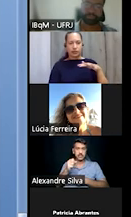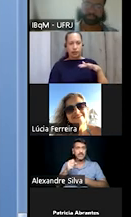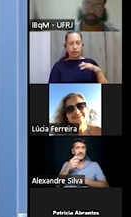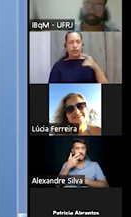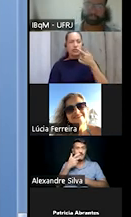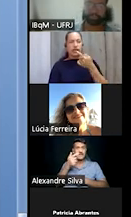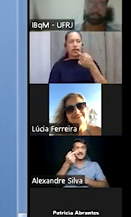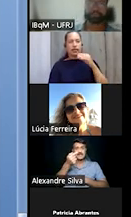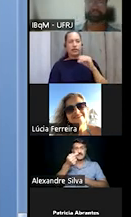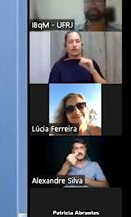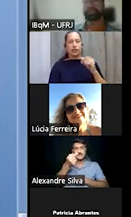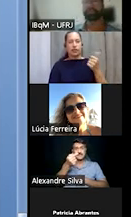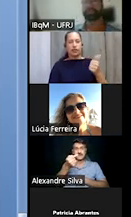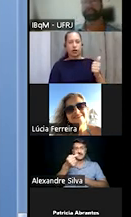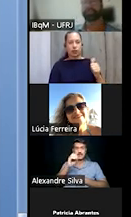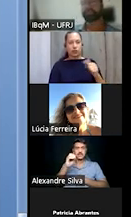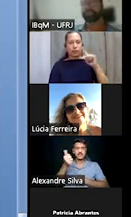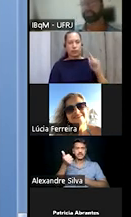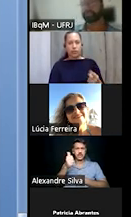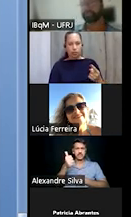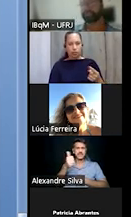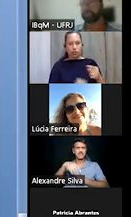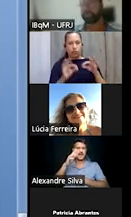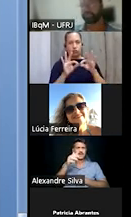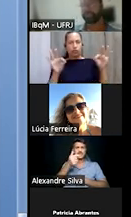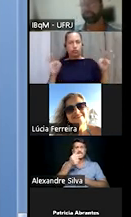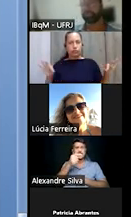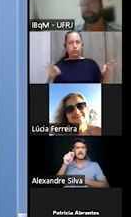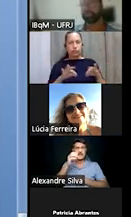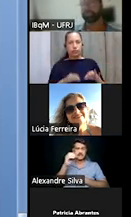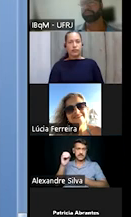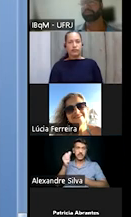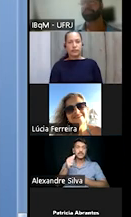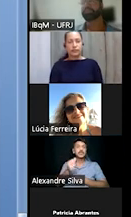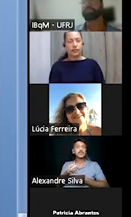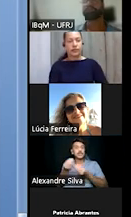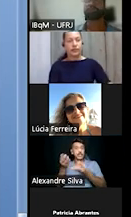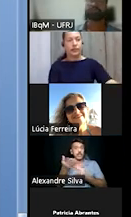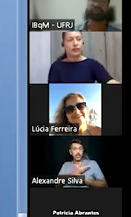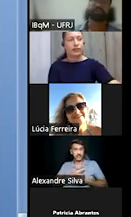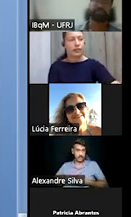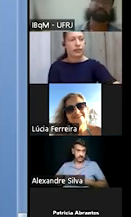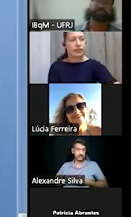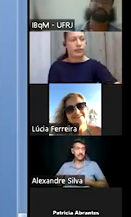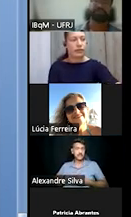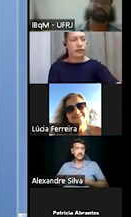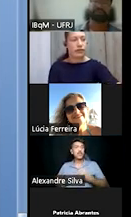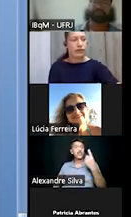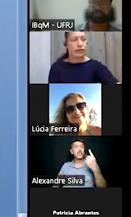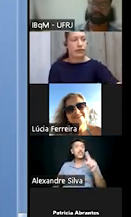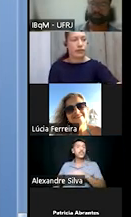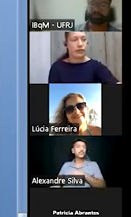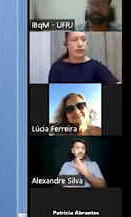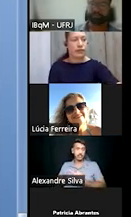711,8 hectares, né? Mais de 700 hectares de área de concessão do governo federal, em um dia, se